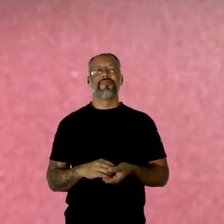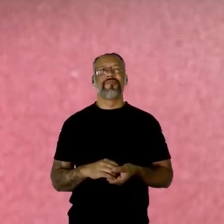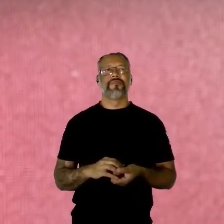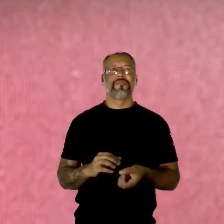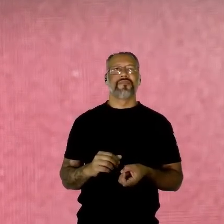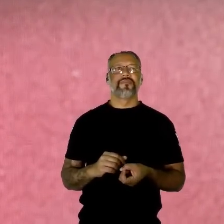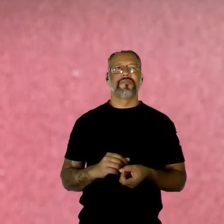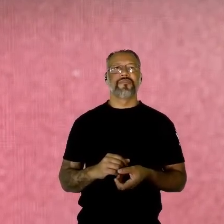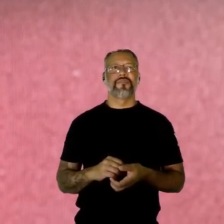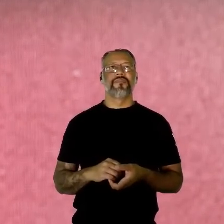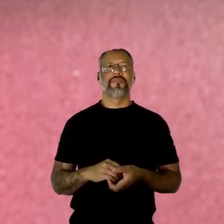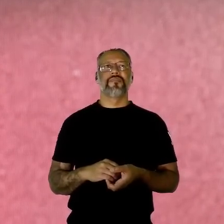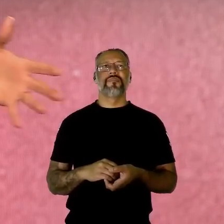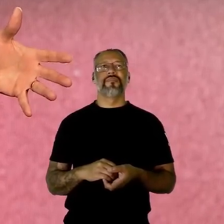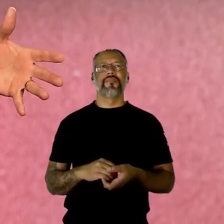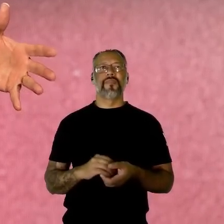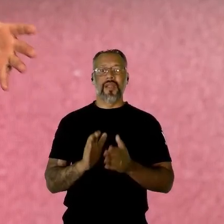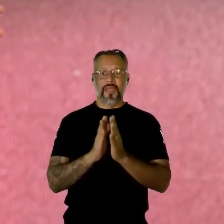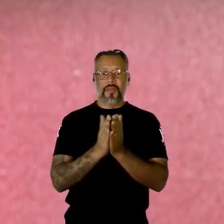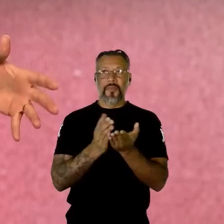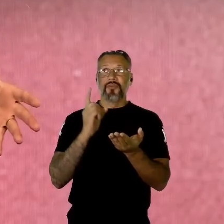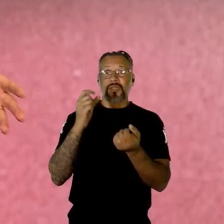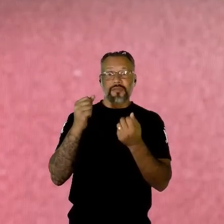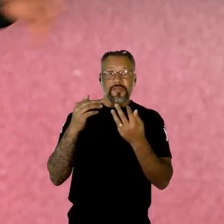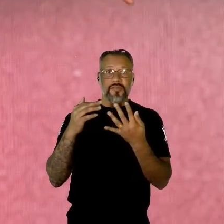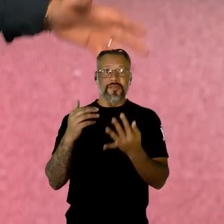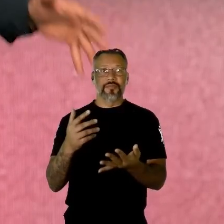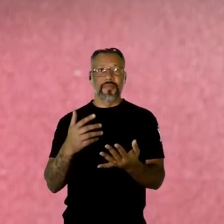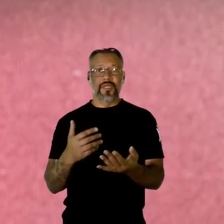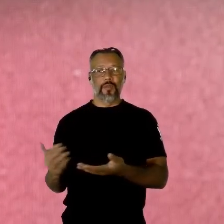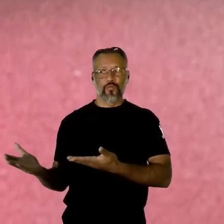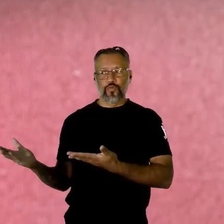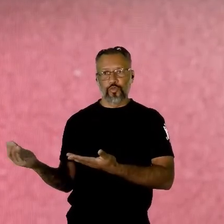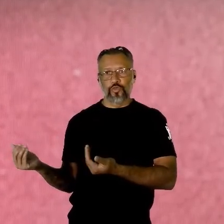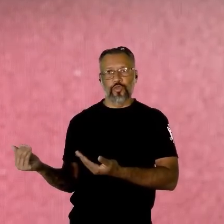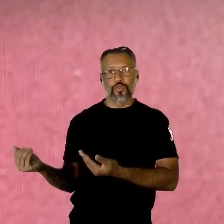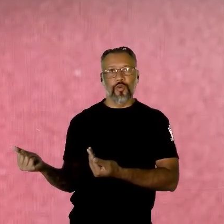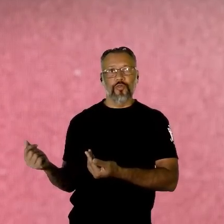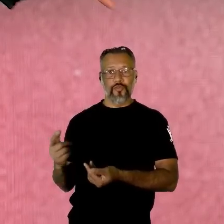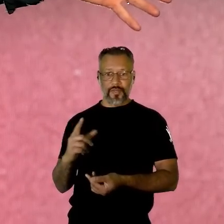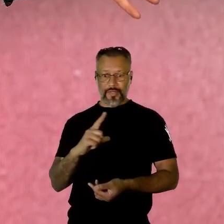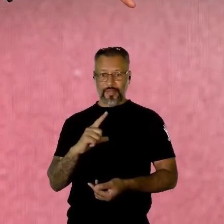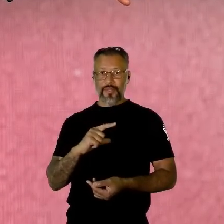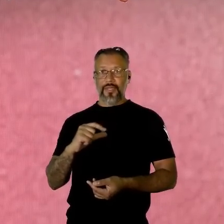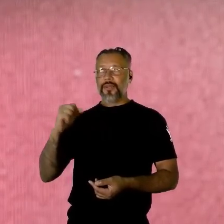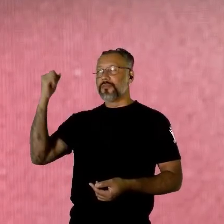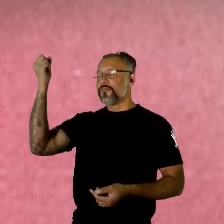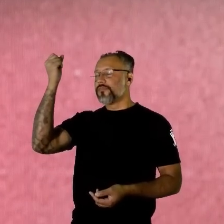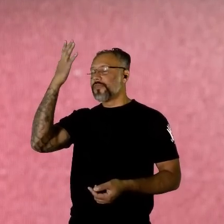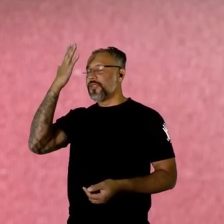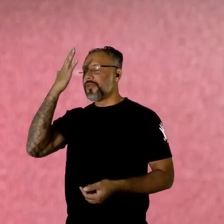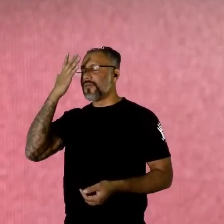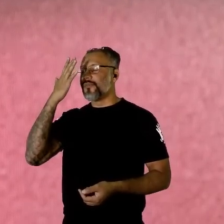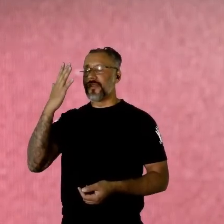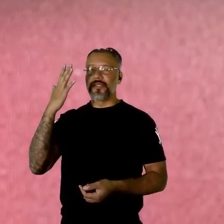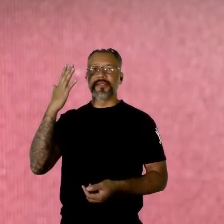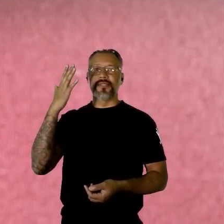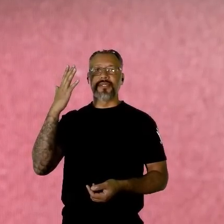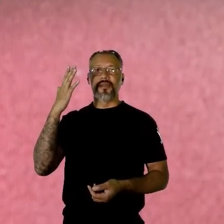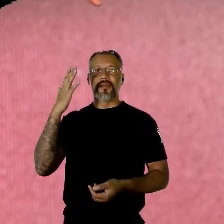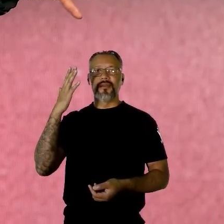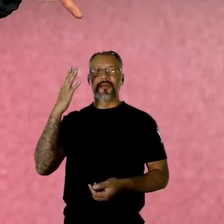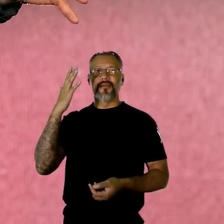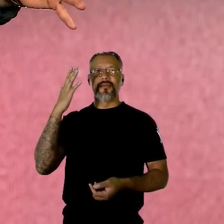com os olhos fechados eu fecho o olho e vejo Avivamento poder crescimento e andar por visão é simplesmente ser